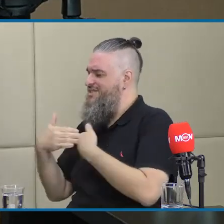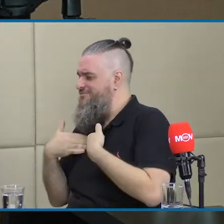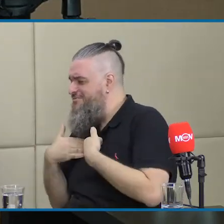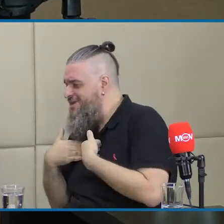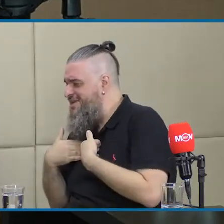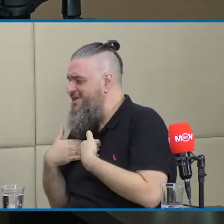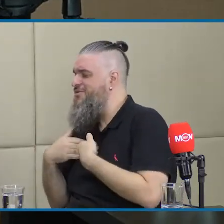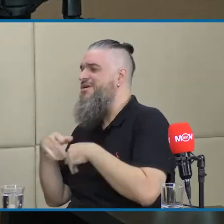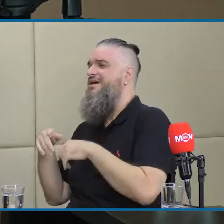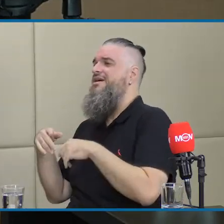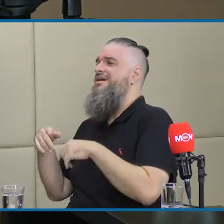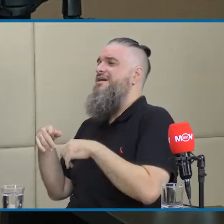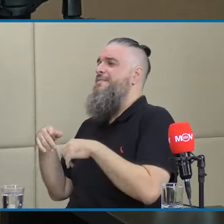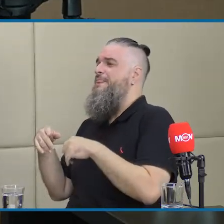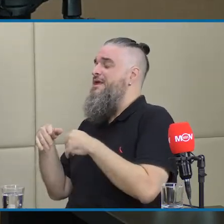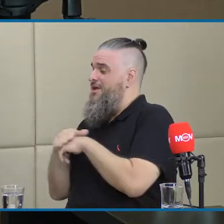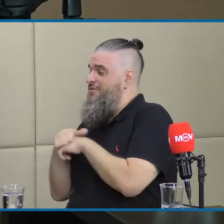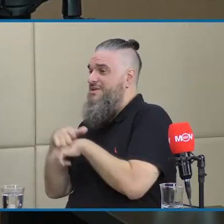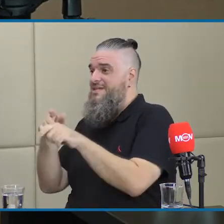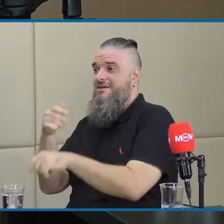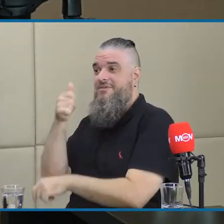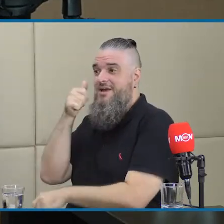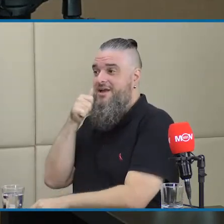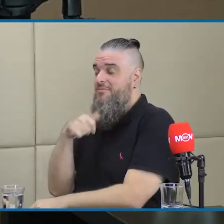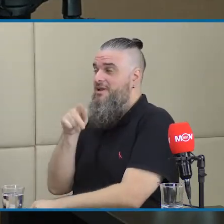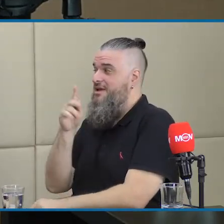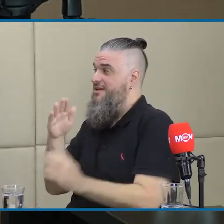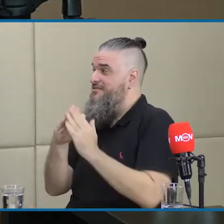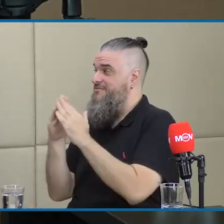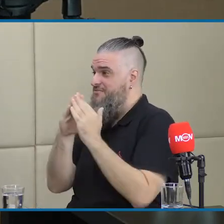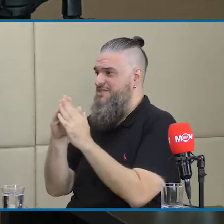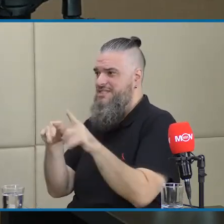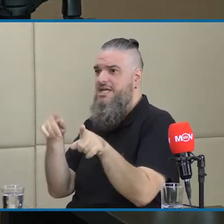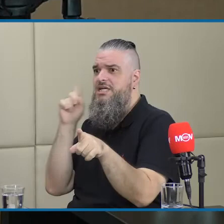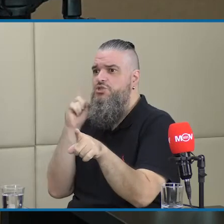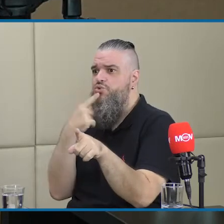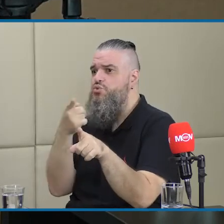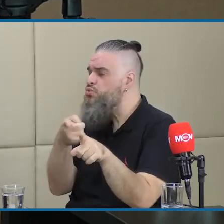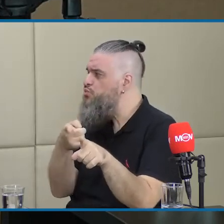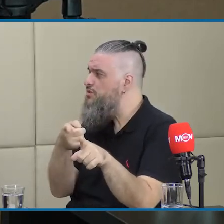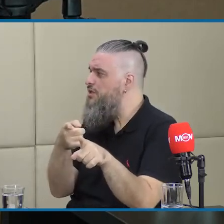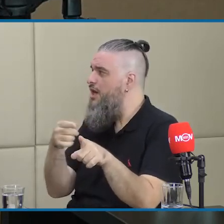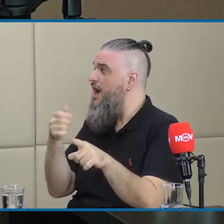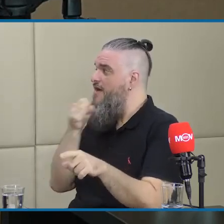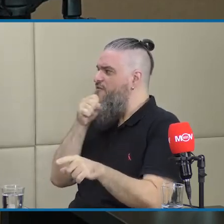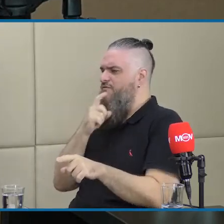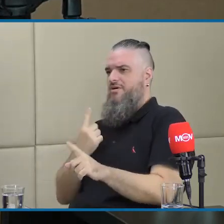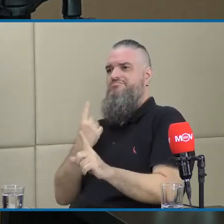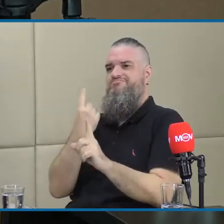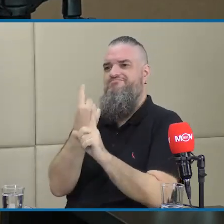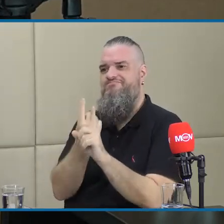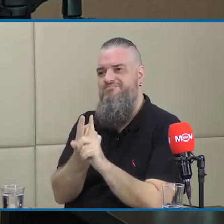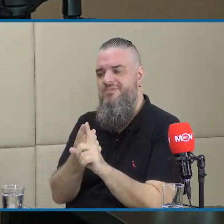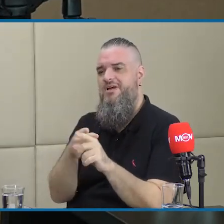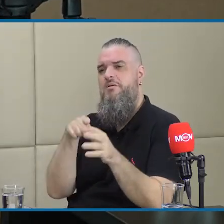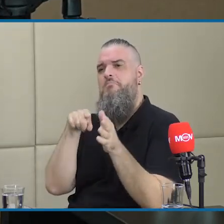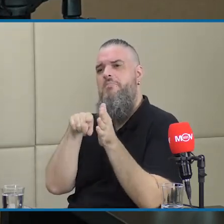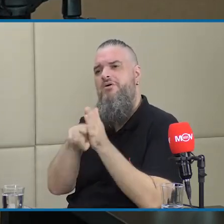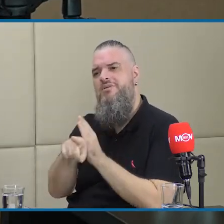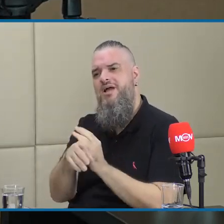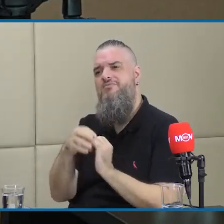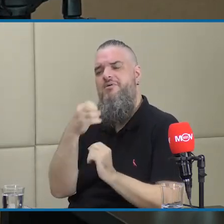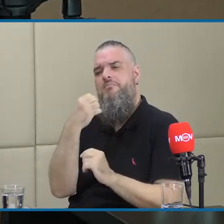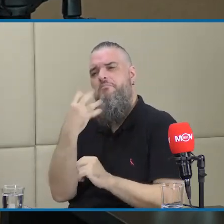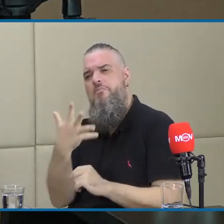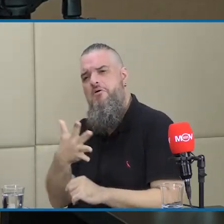era surda, né? A gente morava num bairro lá e a vizinha era surda e toda manhã a minha avó perguntava para ela como é que estava